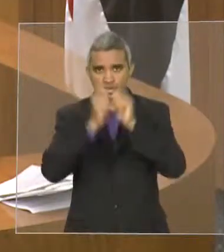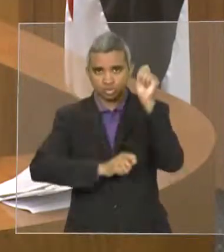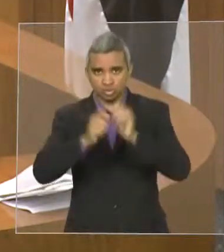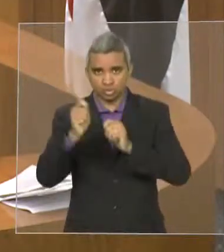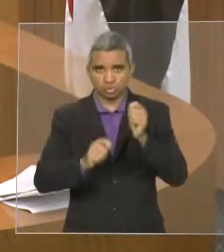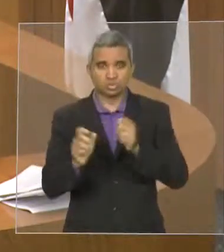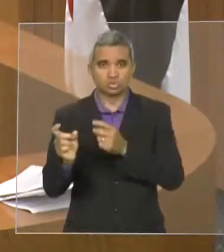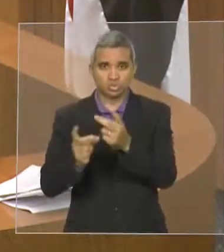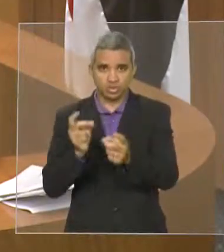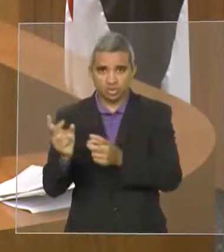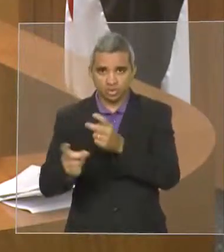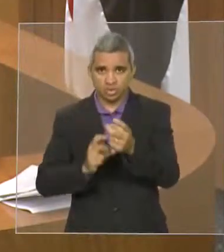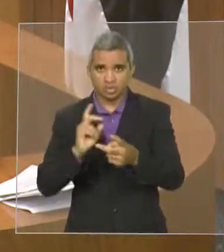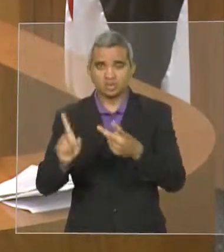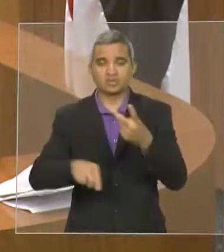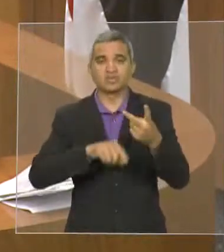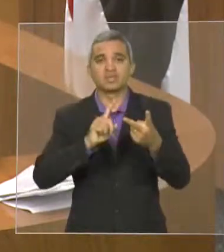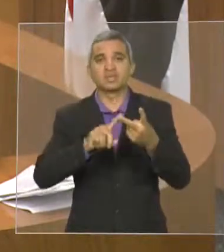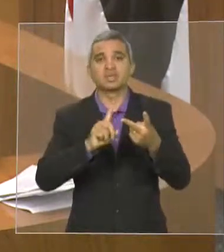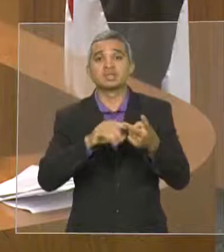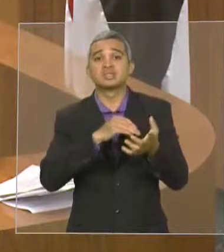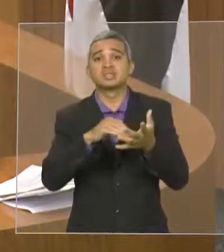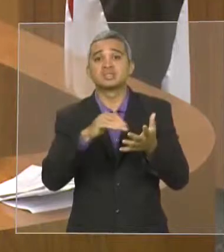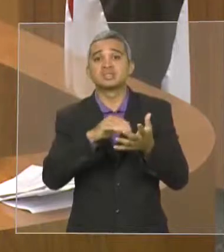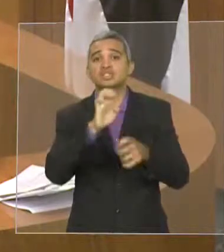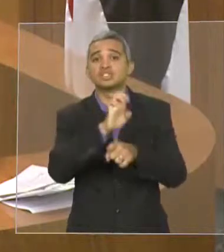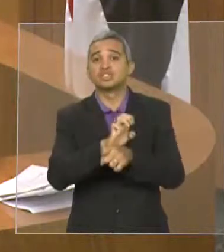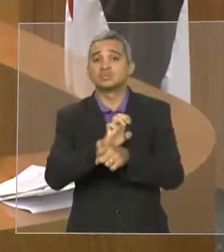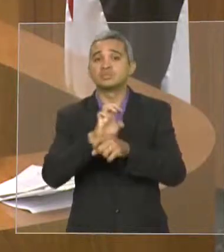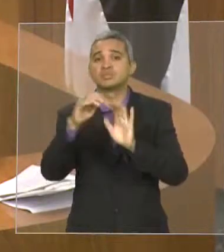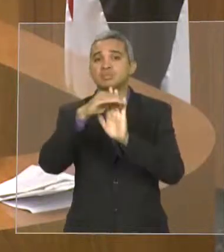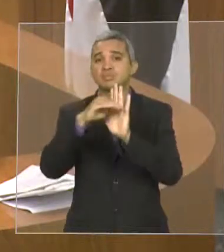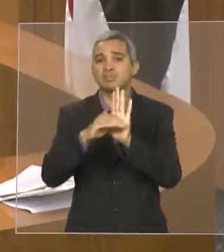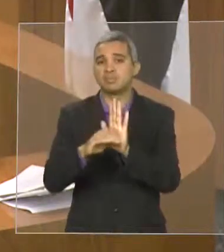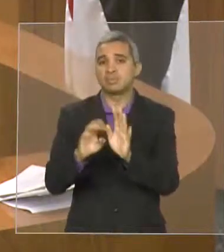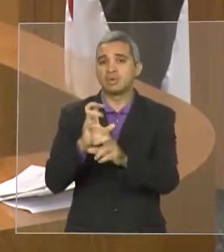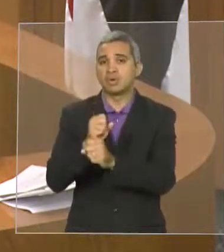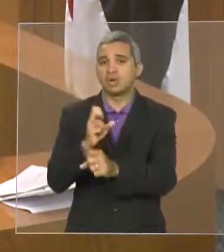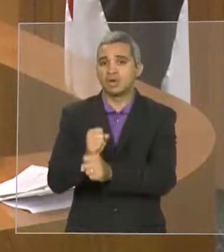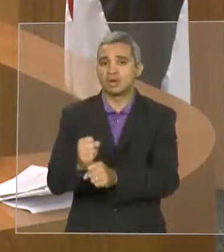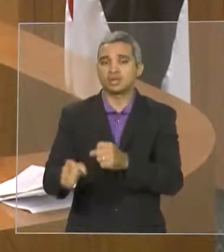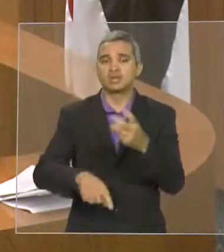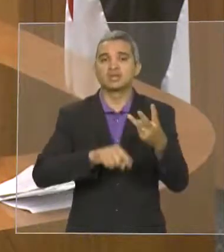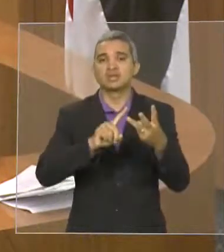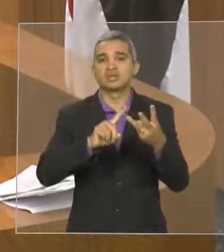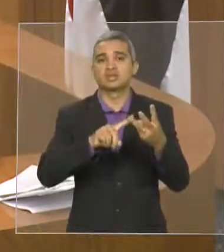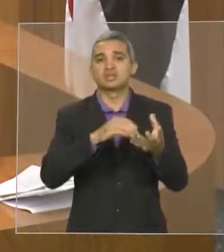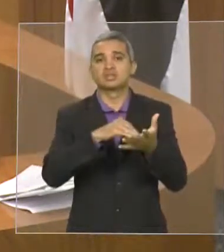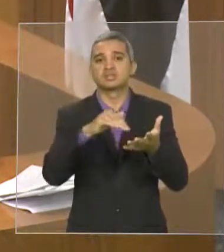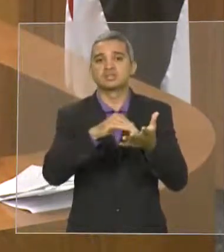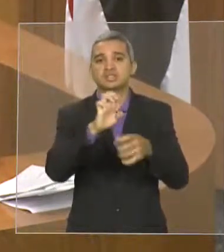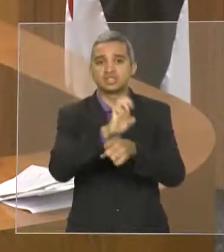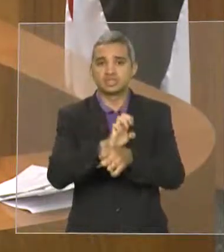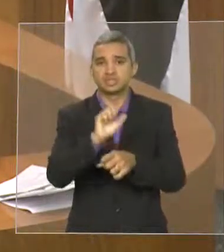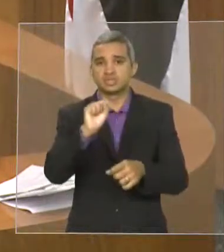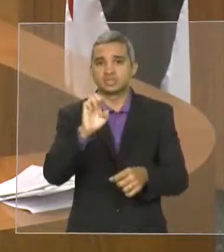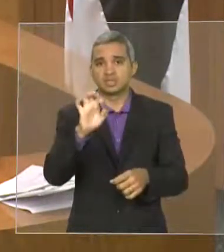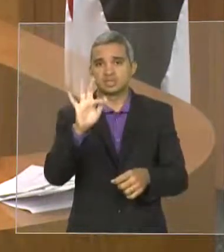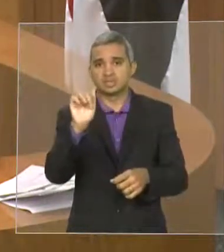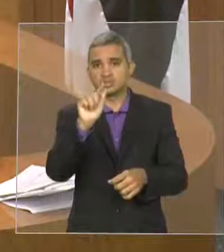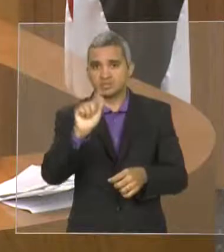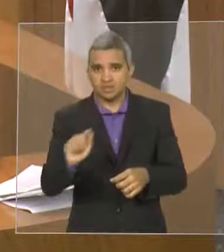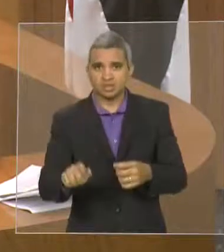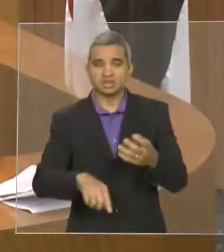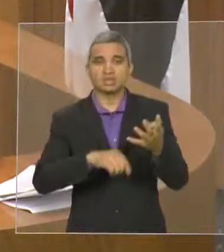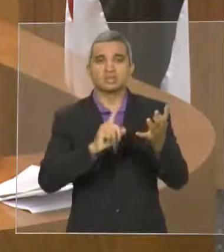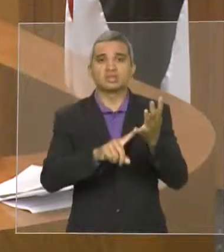provisória, pela secretária de Estado de Planejamento e Orçamento, pelo secretário de Estado de Fazenda e pelo secretário de Estado de Trabalho e